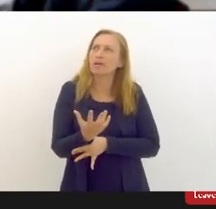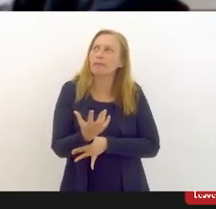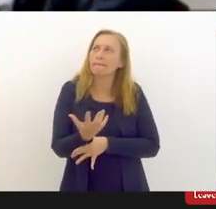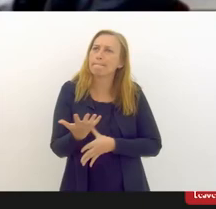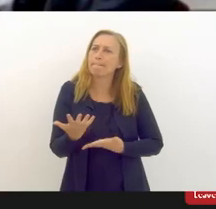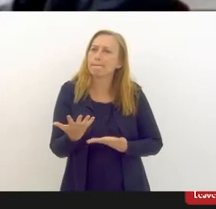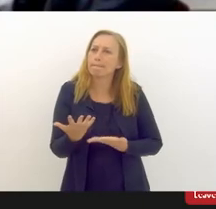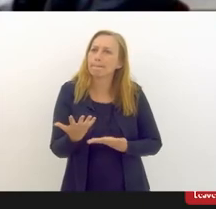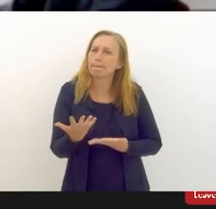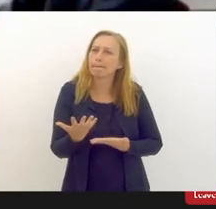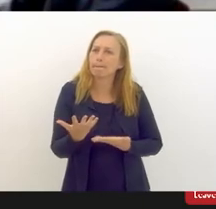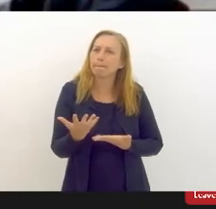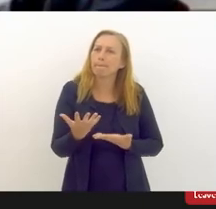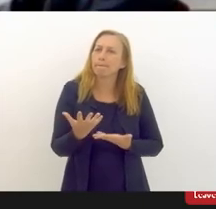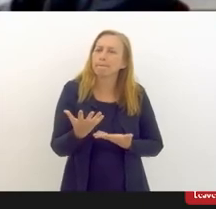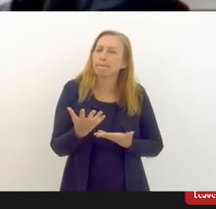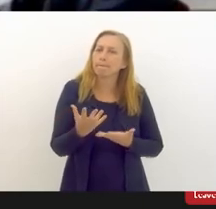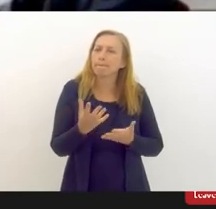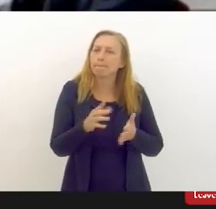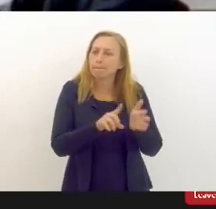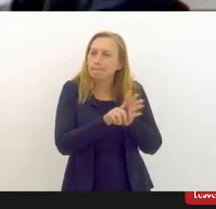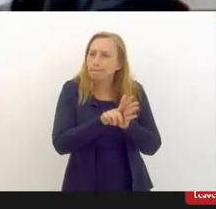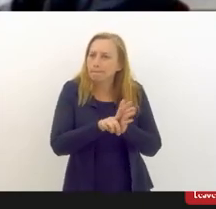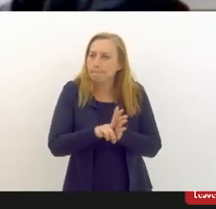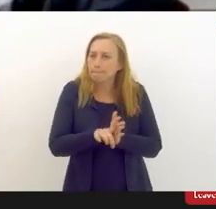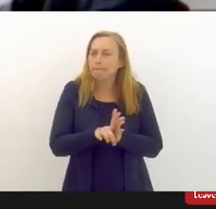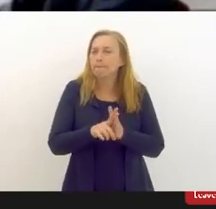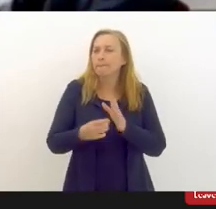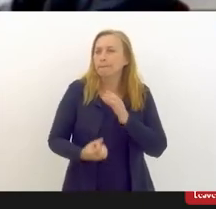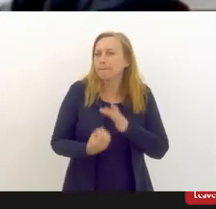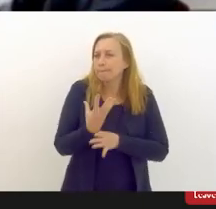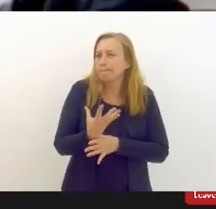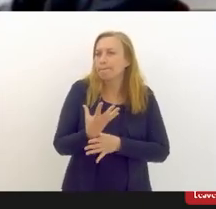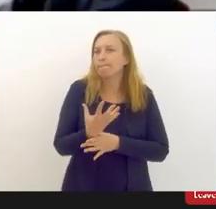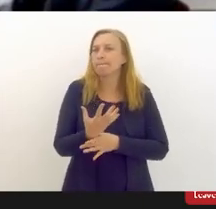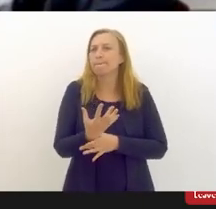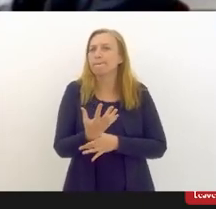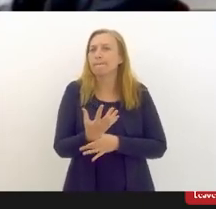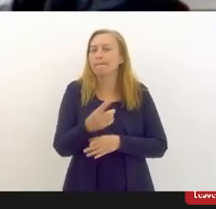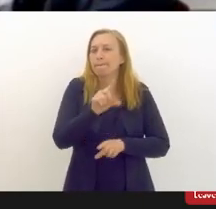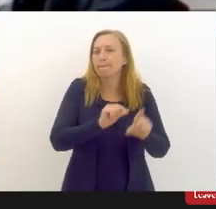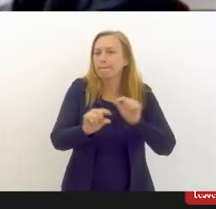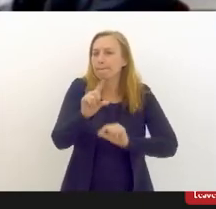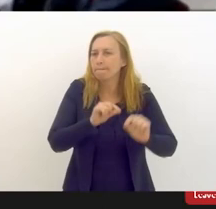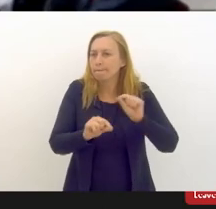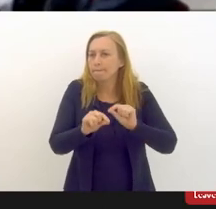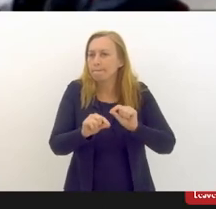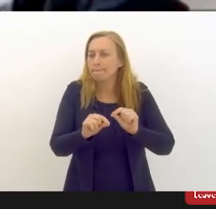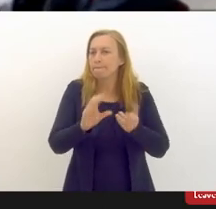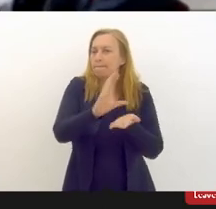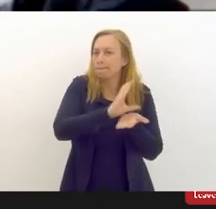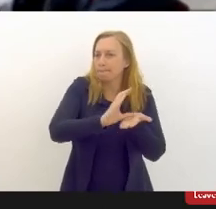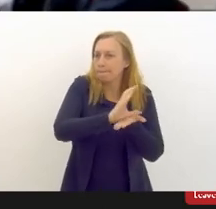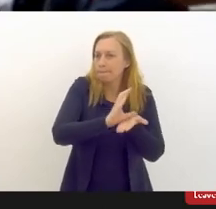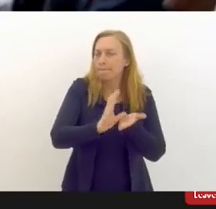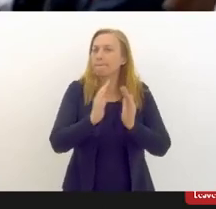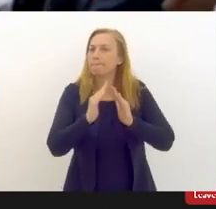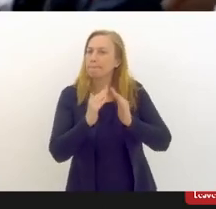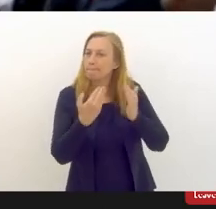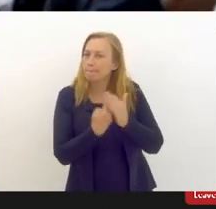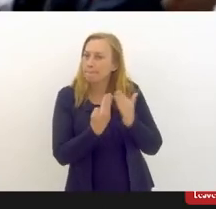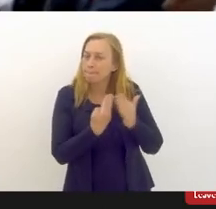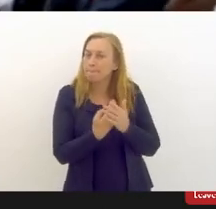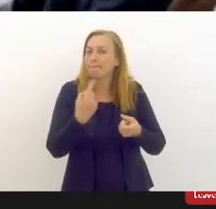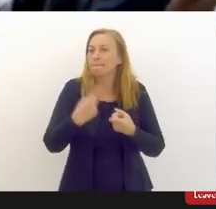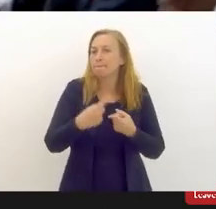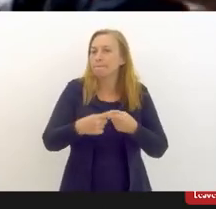da consulta, né, do processo consultivo para escolha dos conselheiros escolares, porque